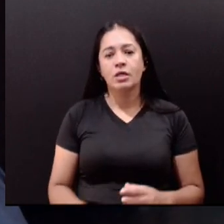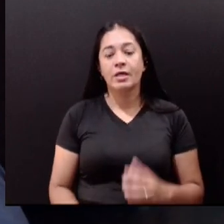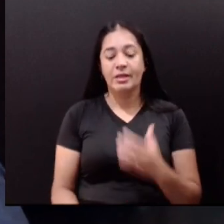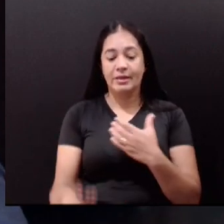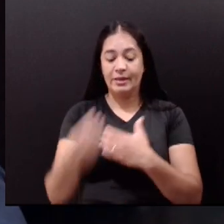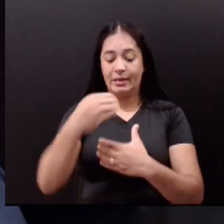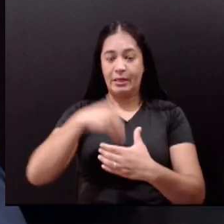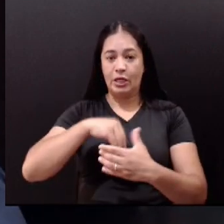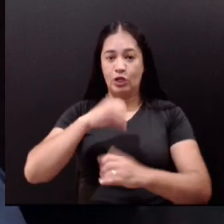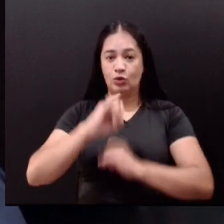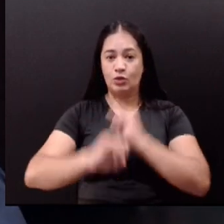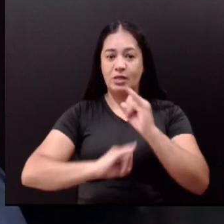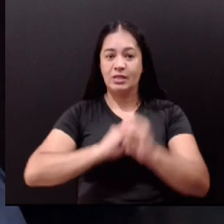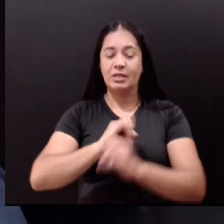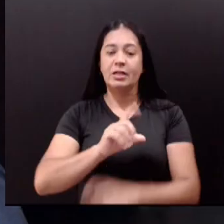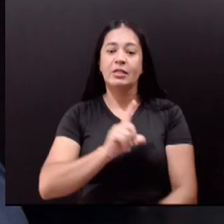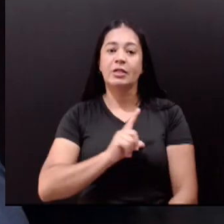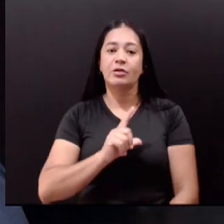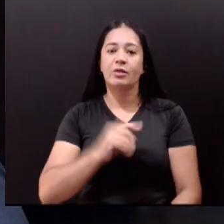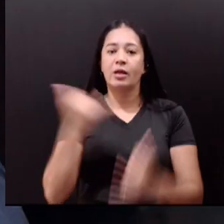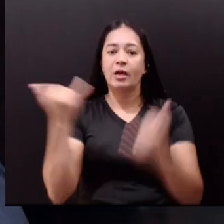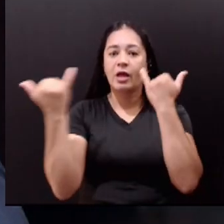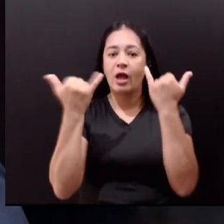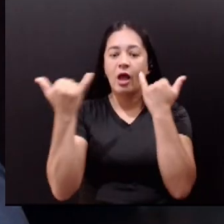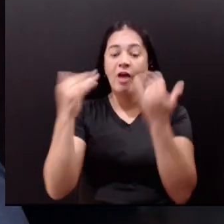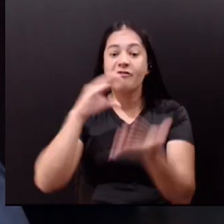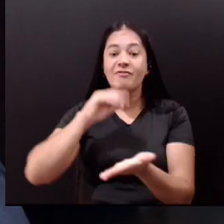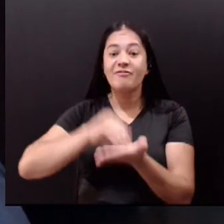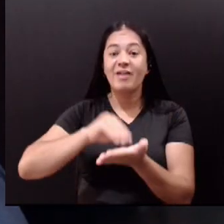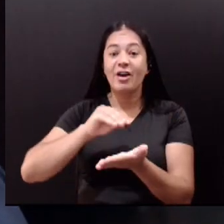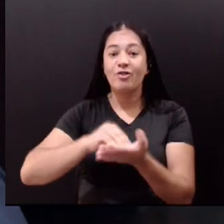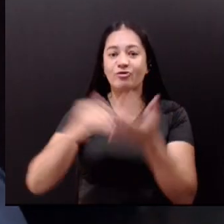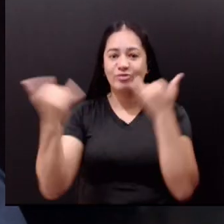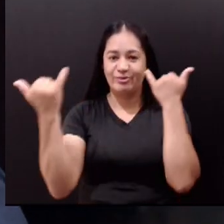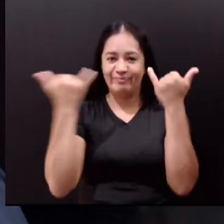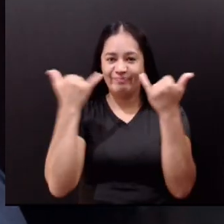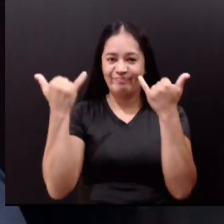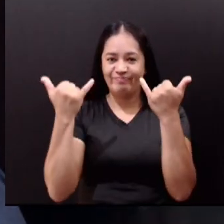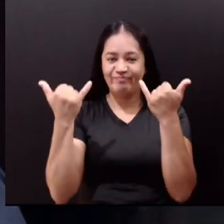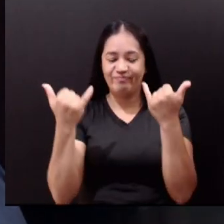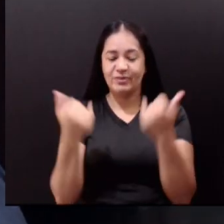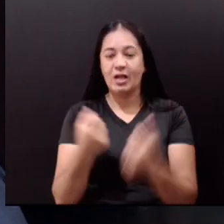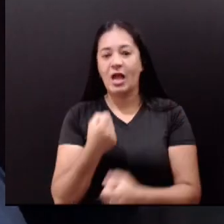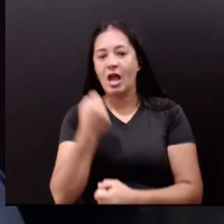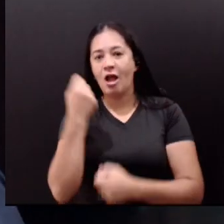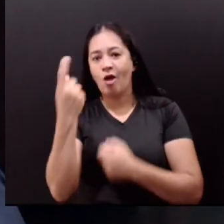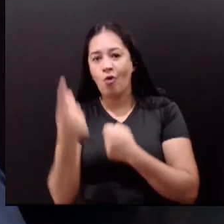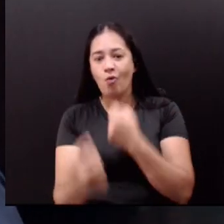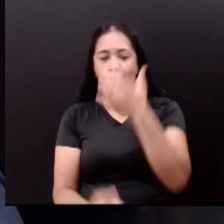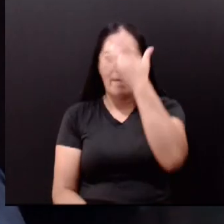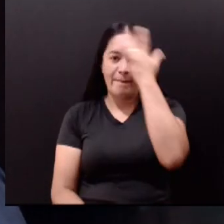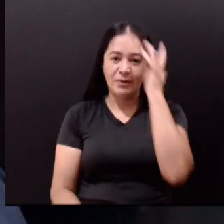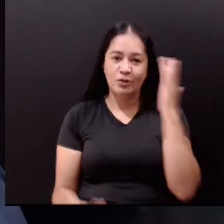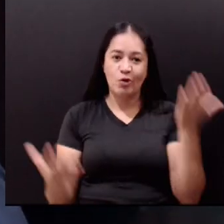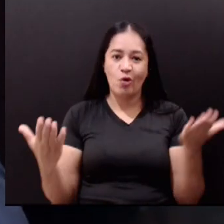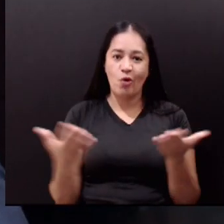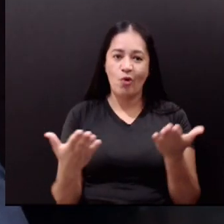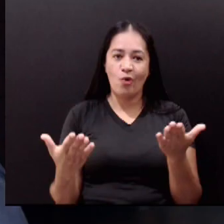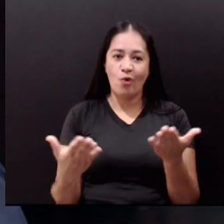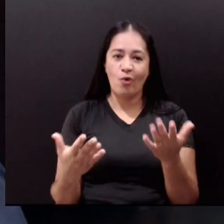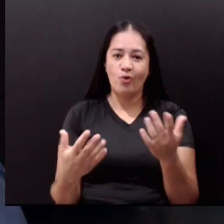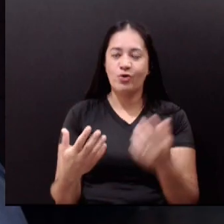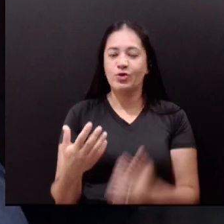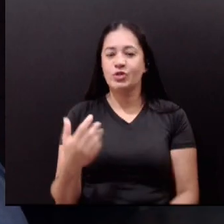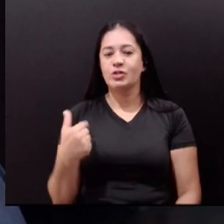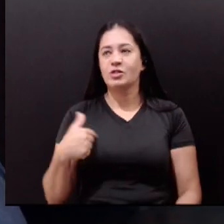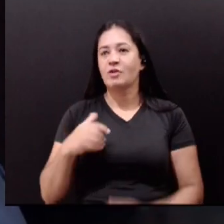também a desinformação, né. Então muitas pessoas hoje, infelizmente, que se dizem influenciadores, né,